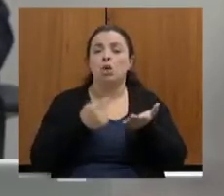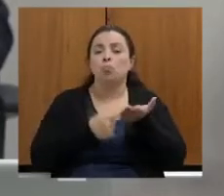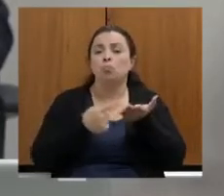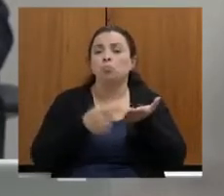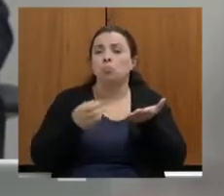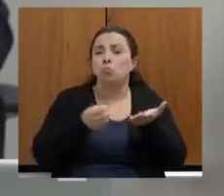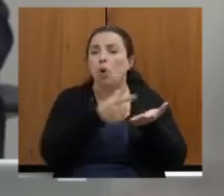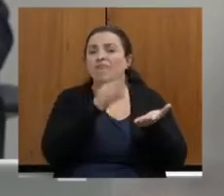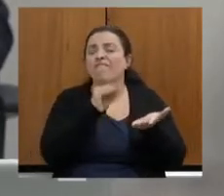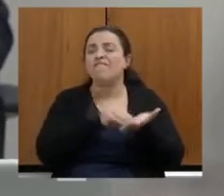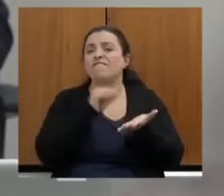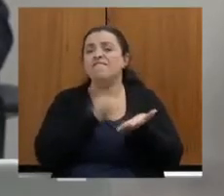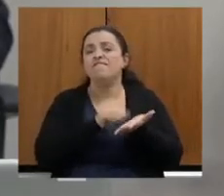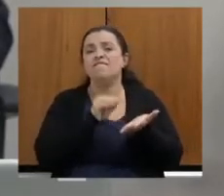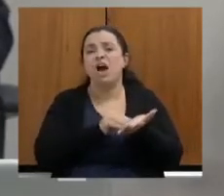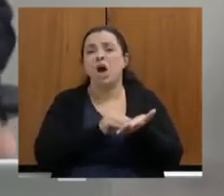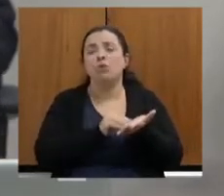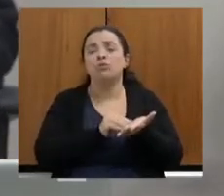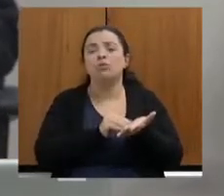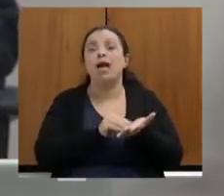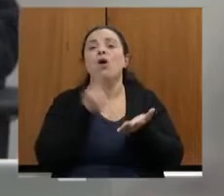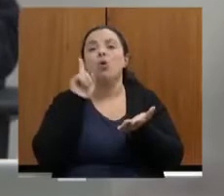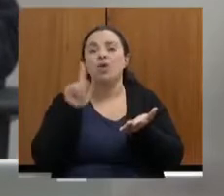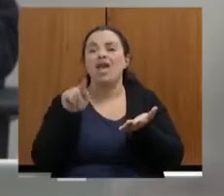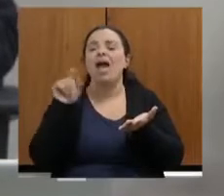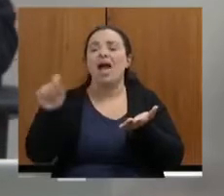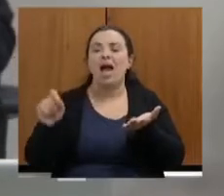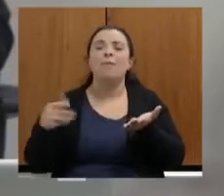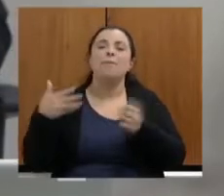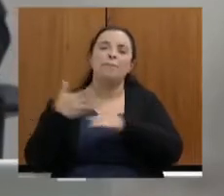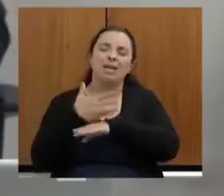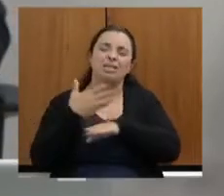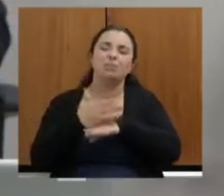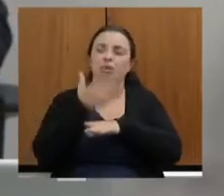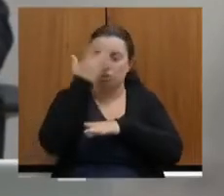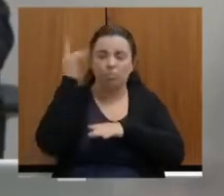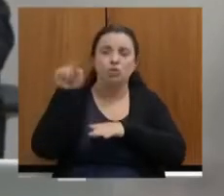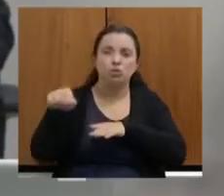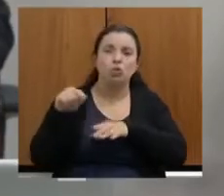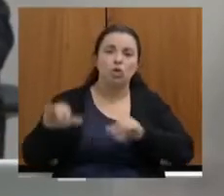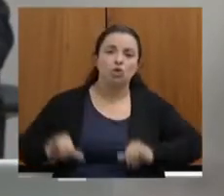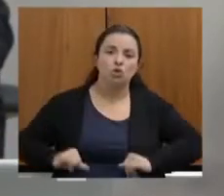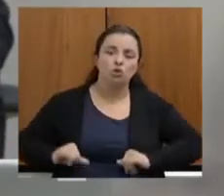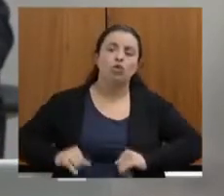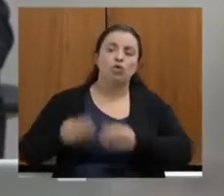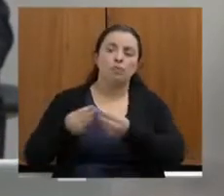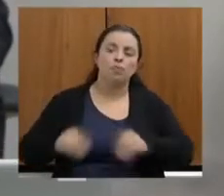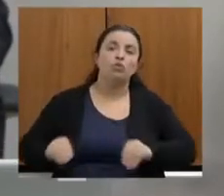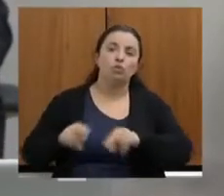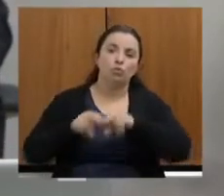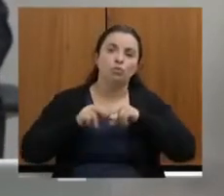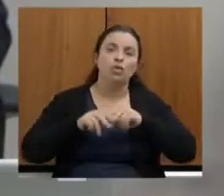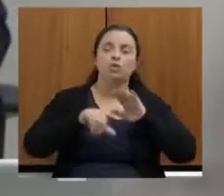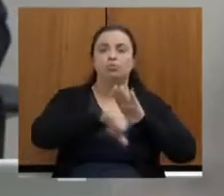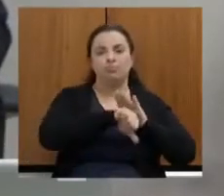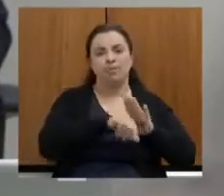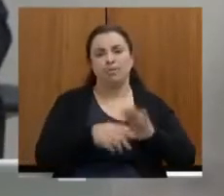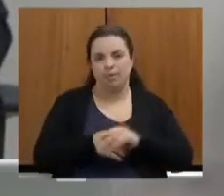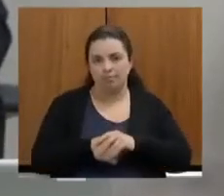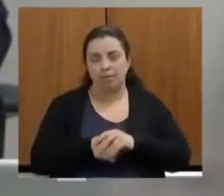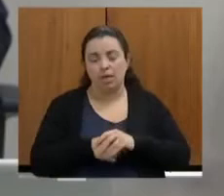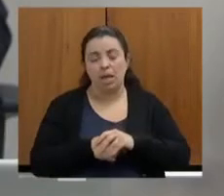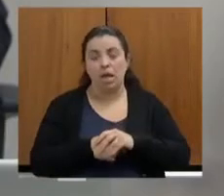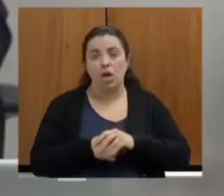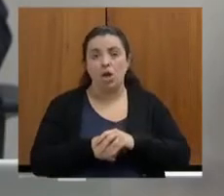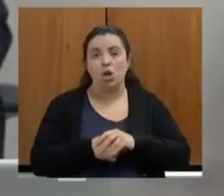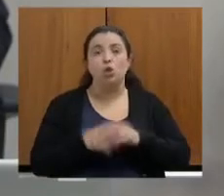falta algo essencial a participação daqueles impactados pelo crime não teve uma pessoa que